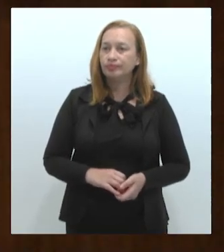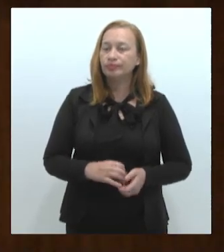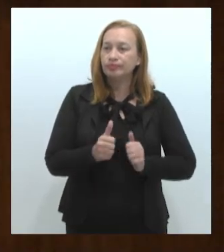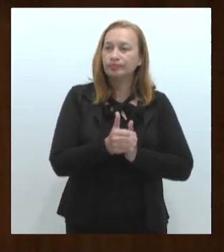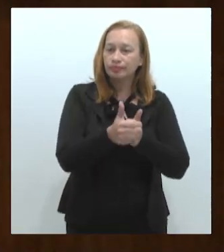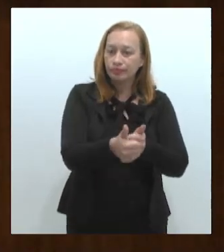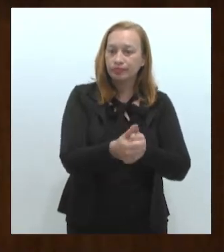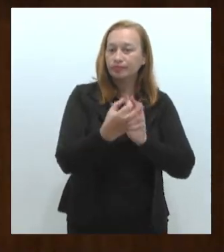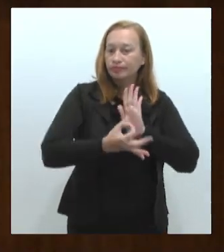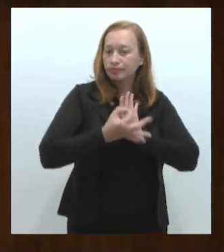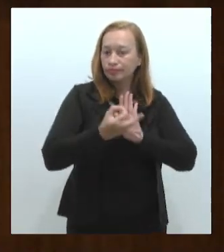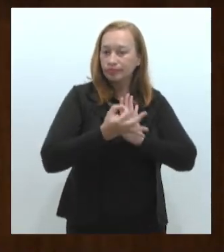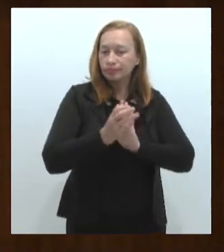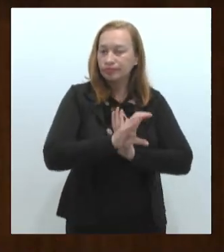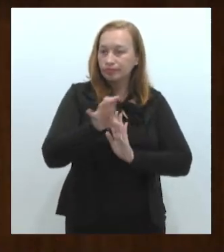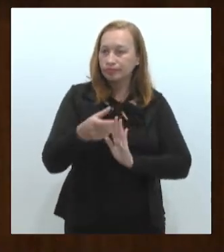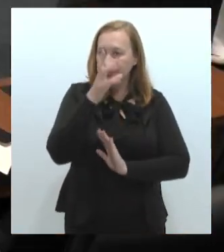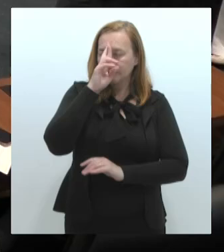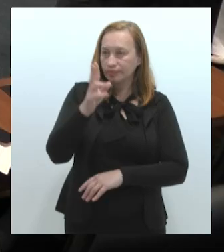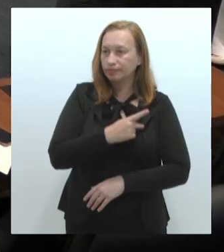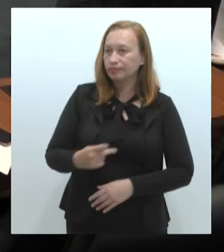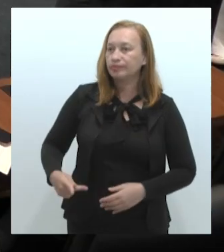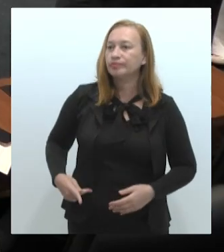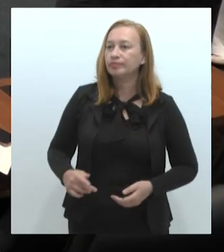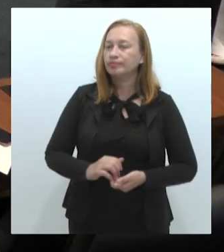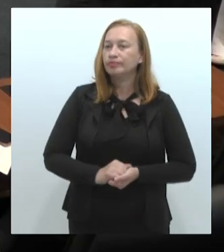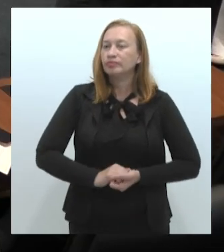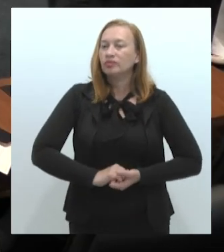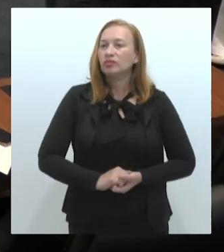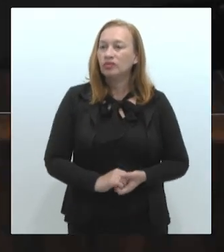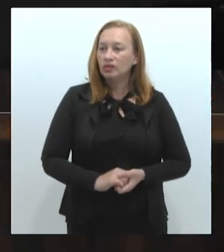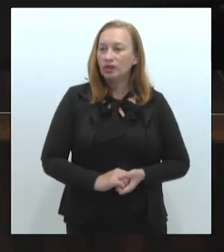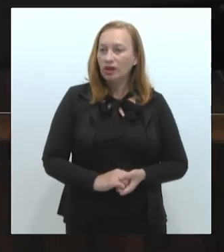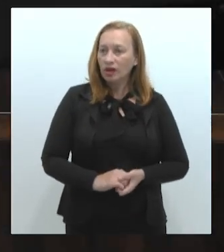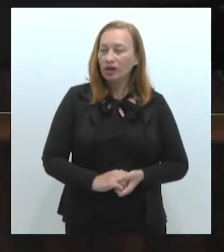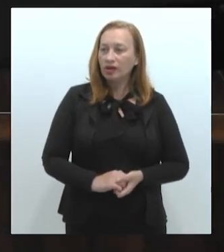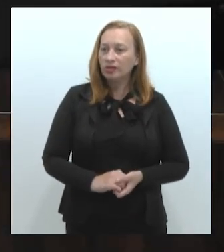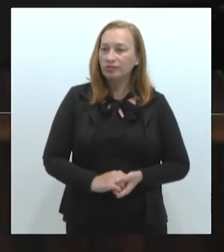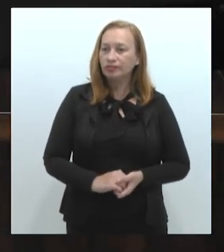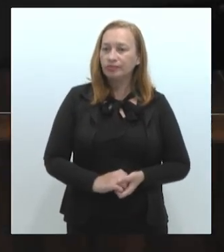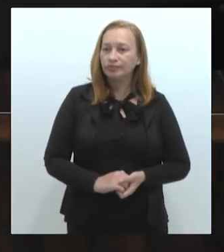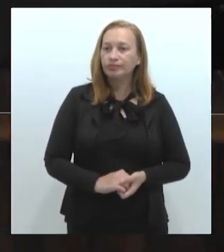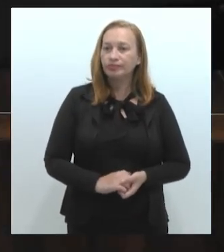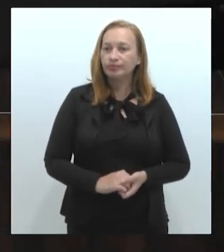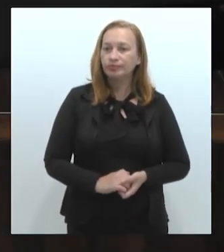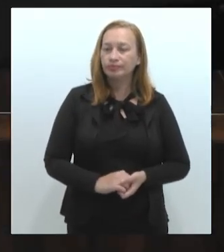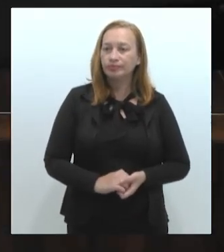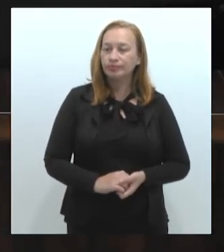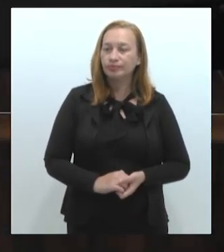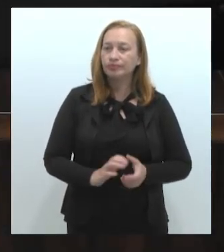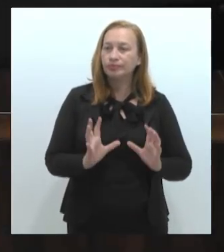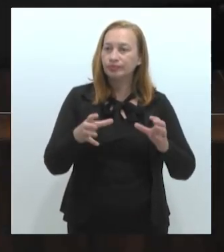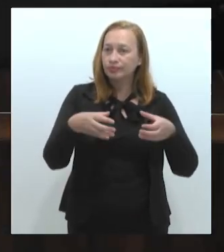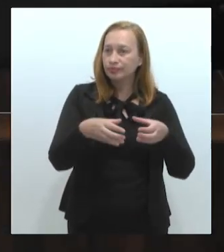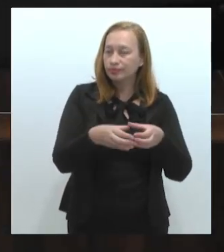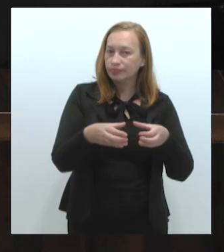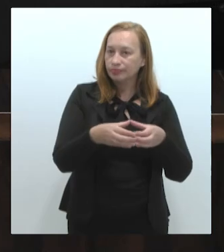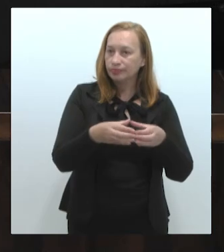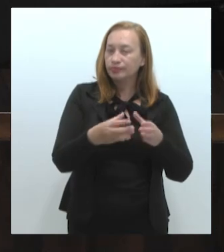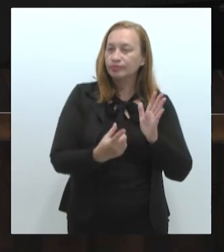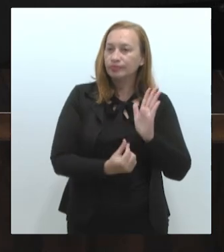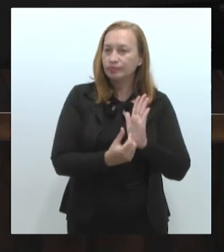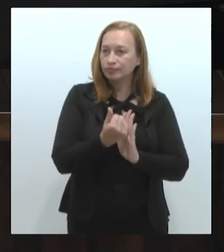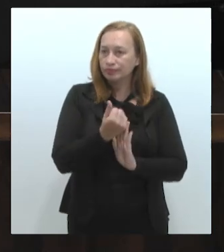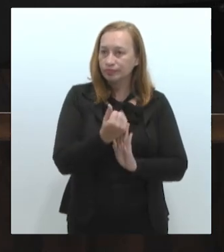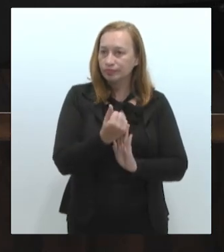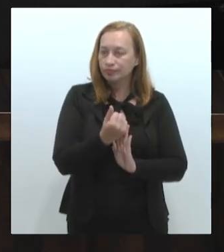Acompanho o parecer da CCJ, presidente. Muito obrigado, deputada Célia. Pela Comissão de